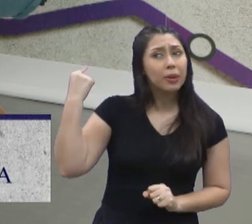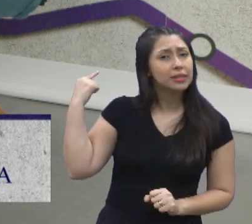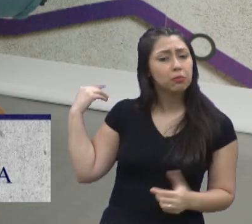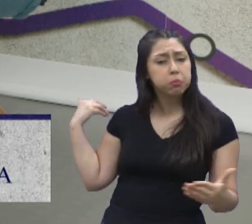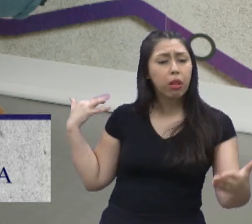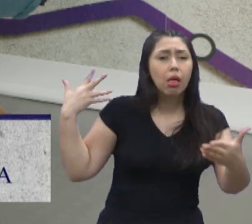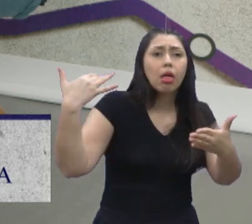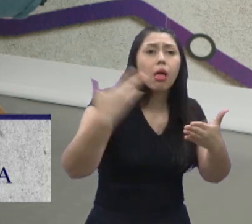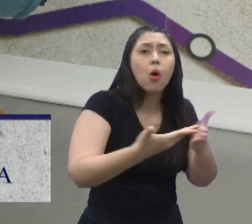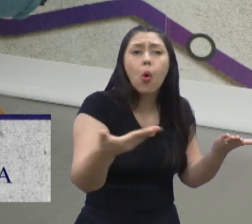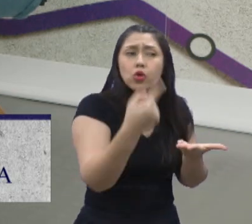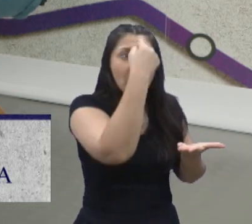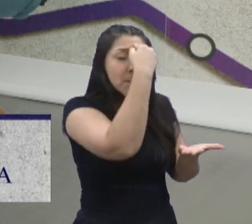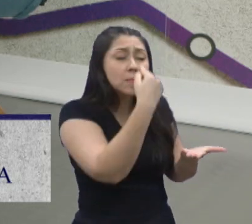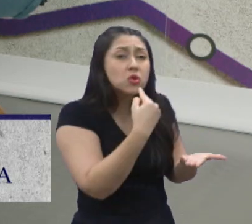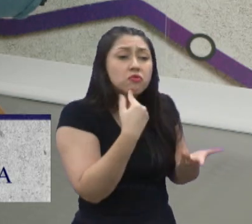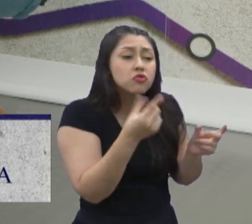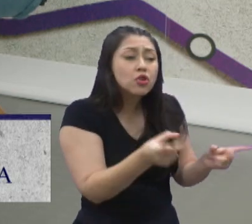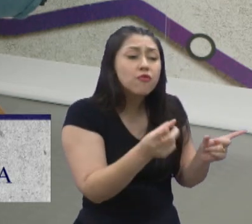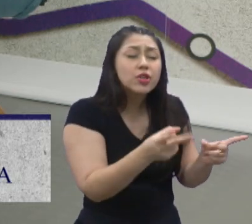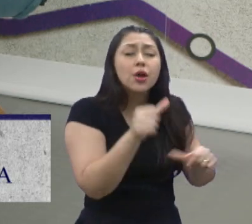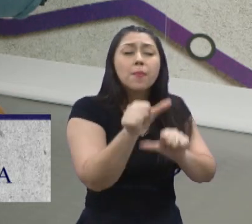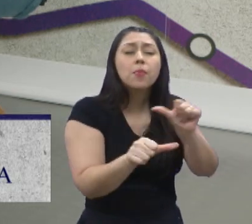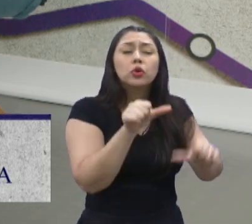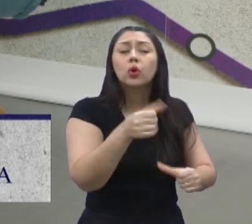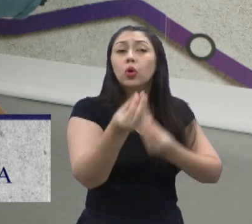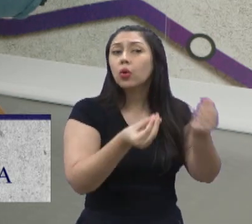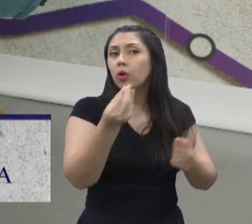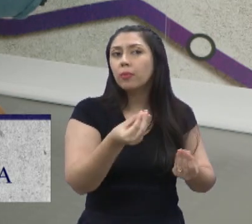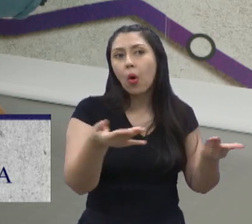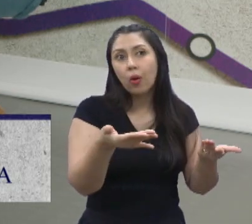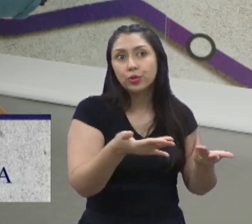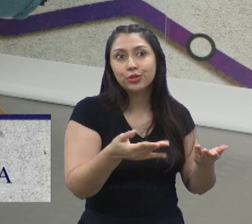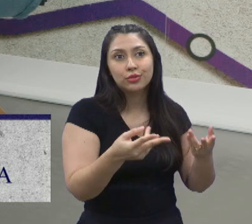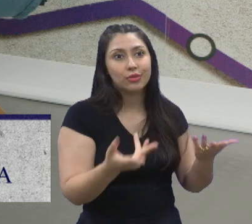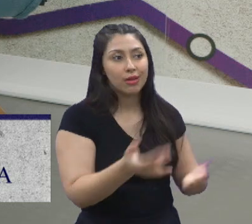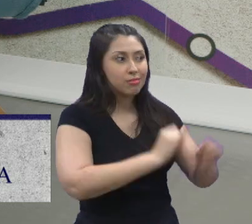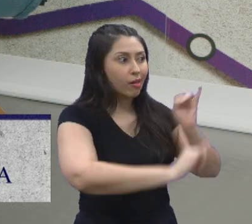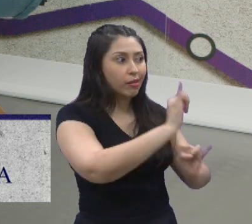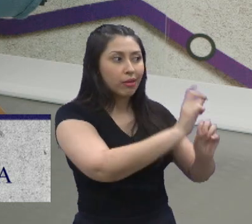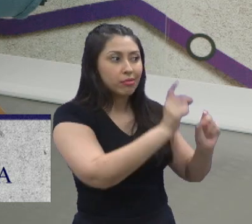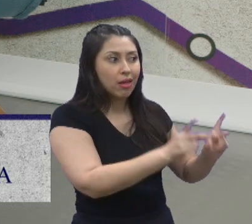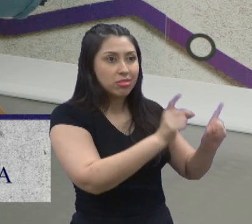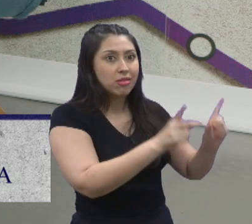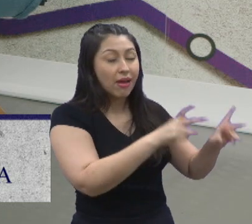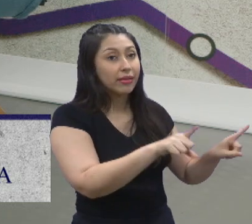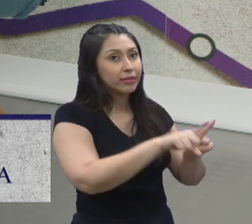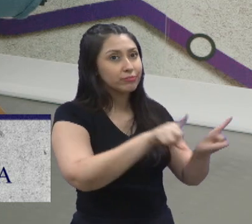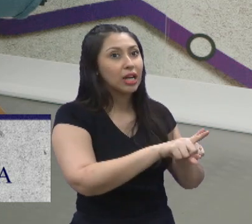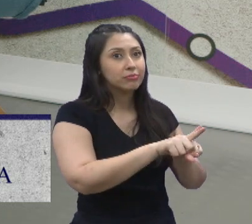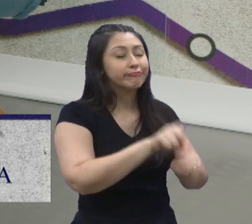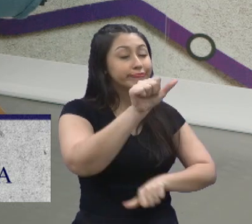vendas nos últimos anos, assim, né, especialmente com o avanço das vendas online, né, que com certeza interferiram bastante, né, vem